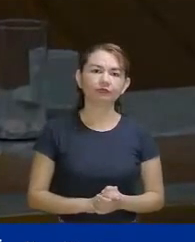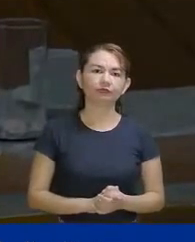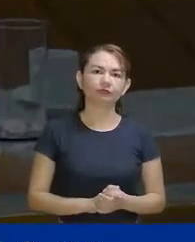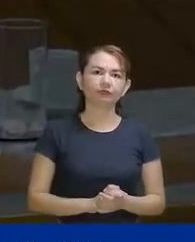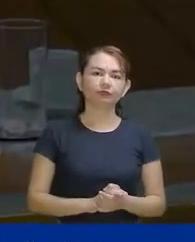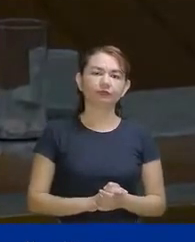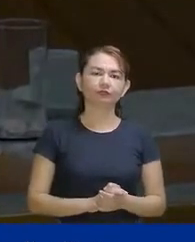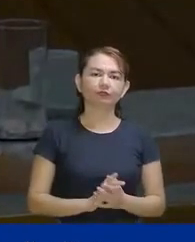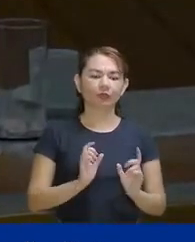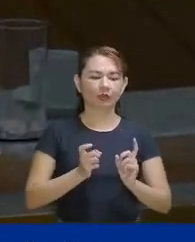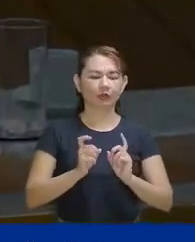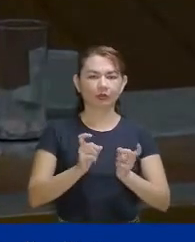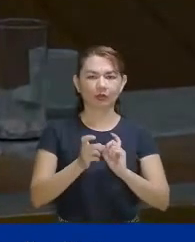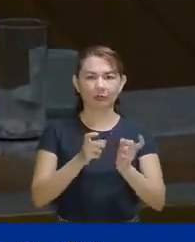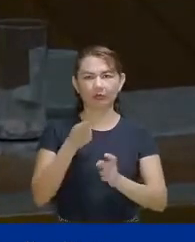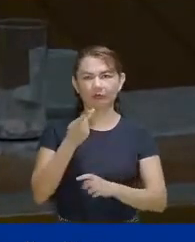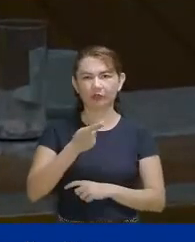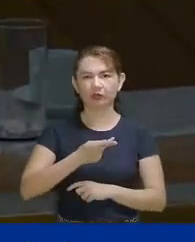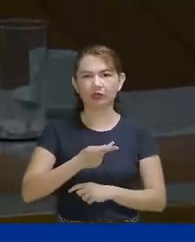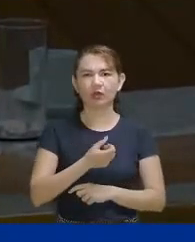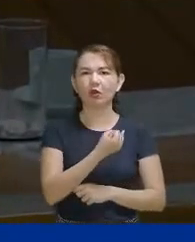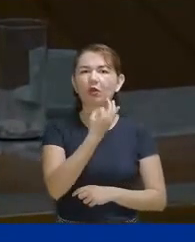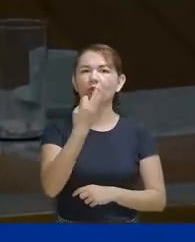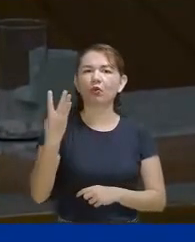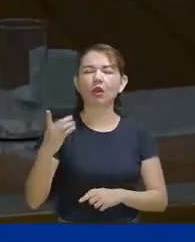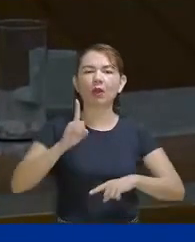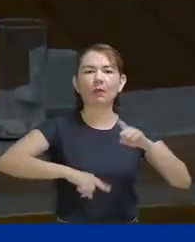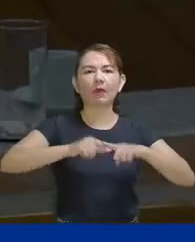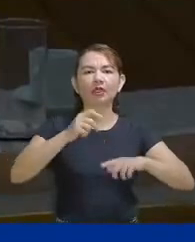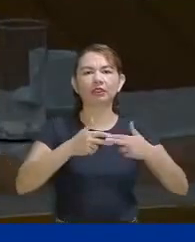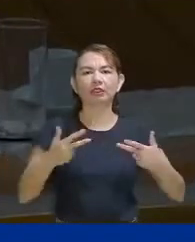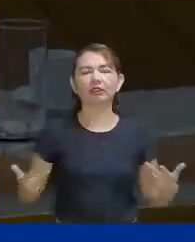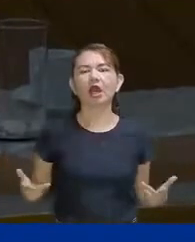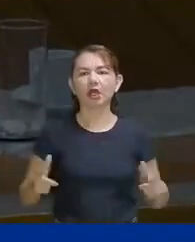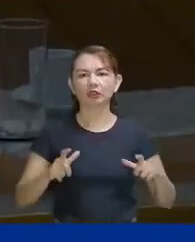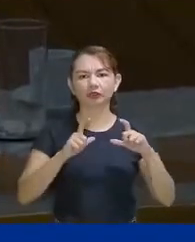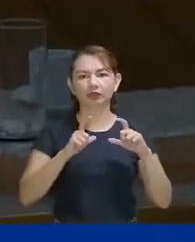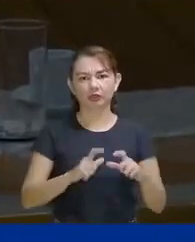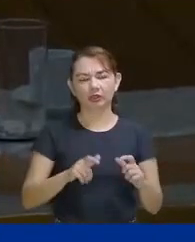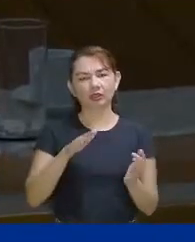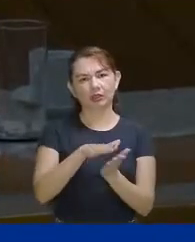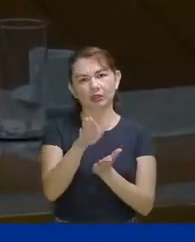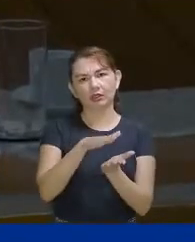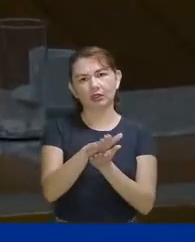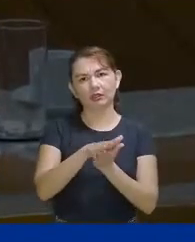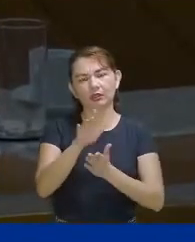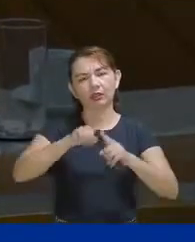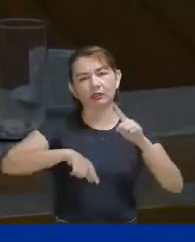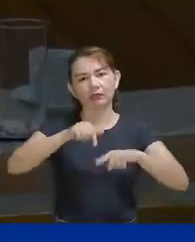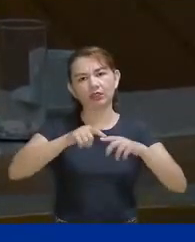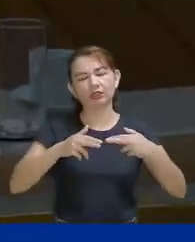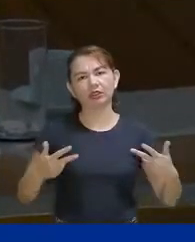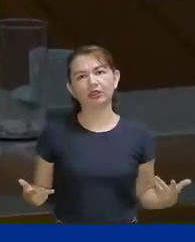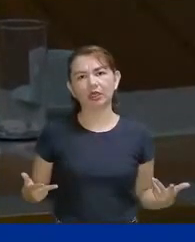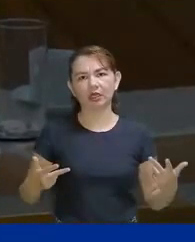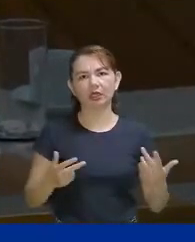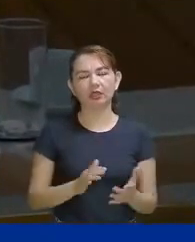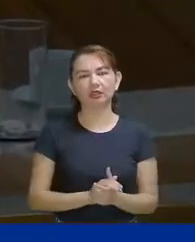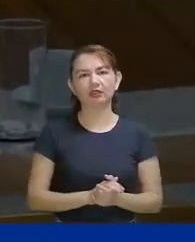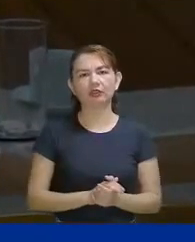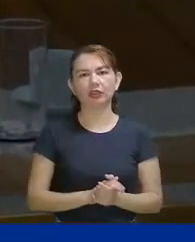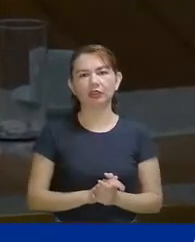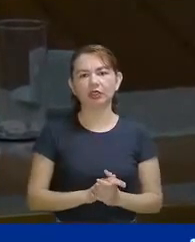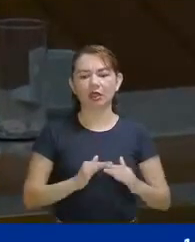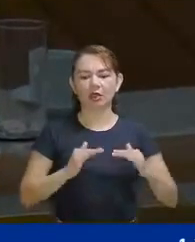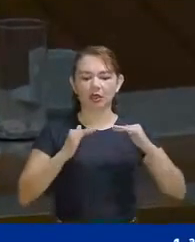de que a quantidade de material de santinho ela não tem que ser necessariamente